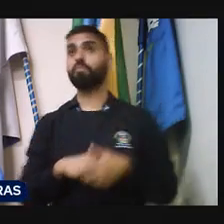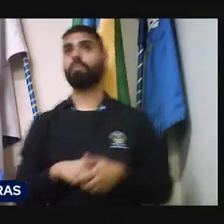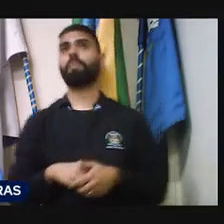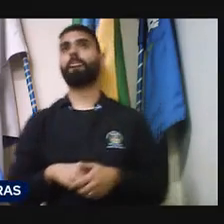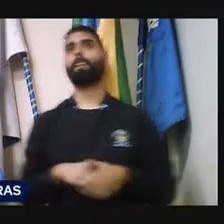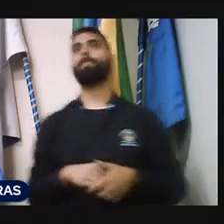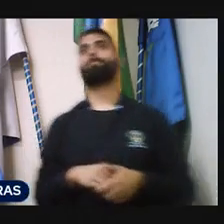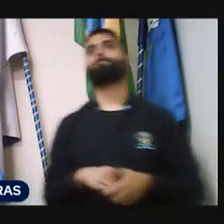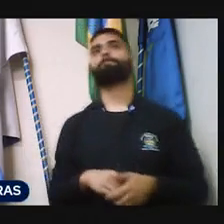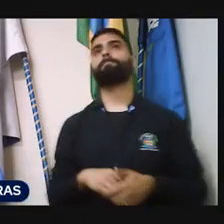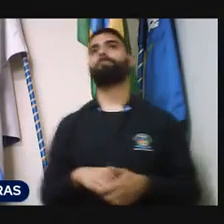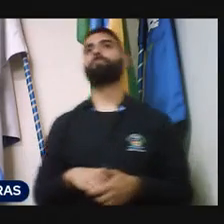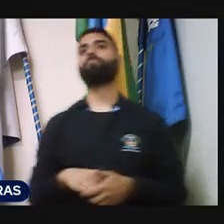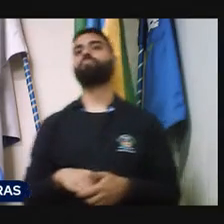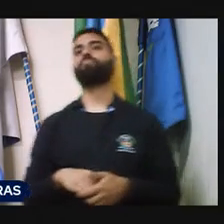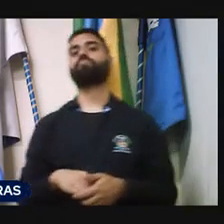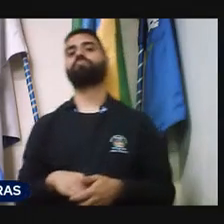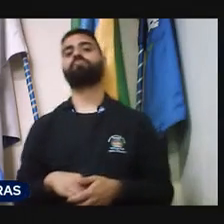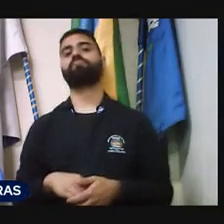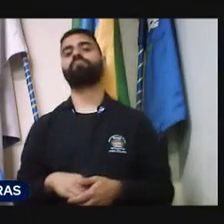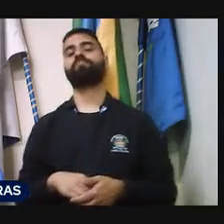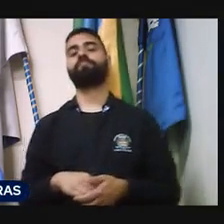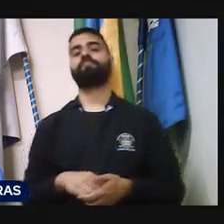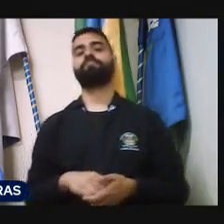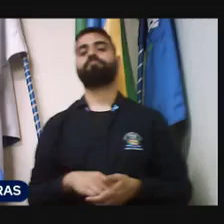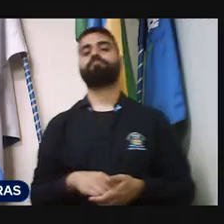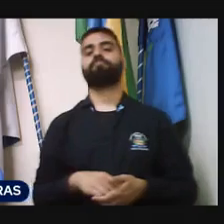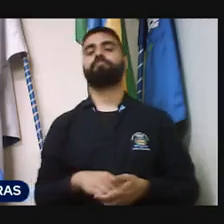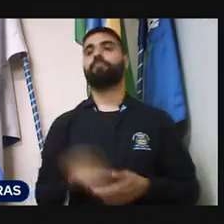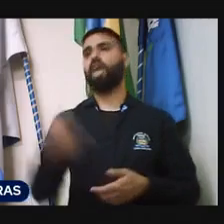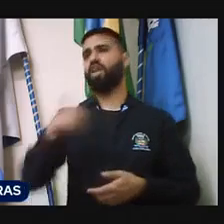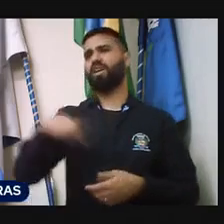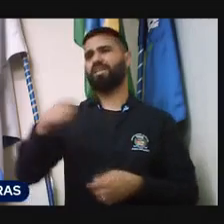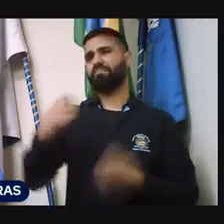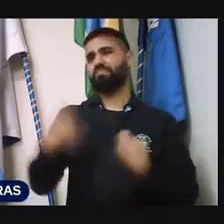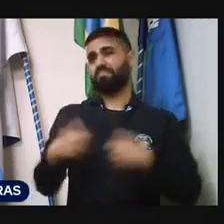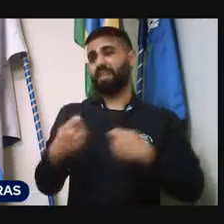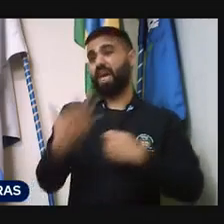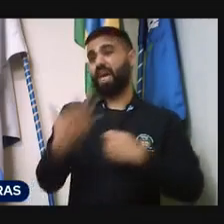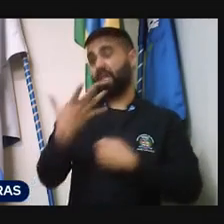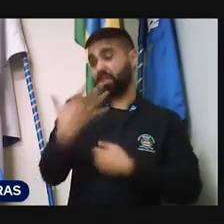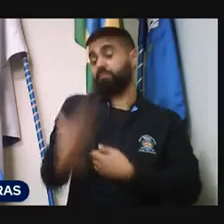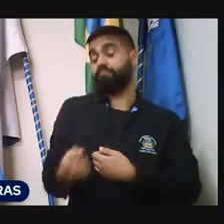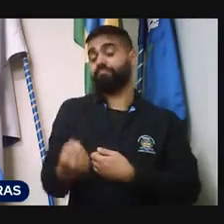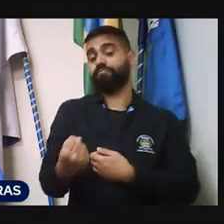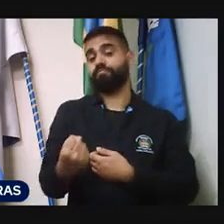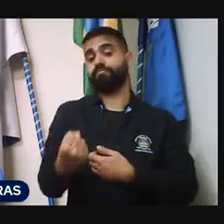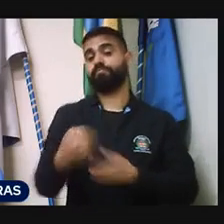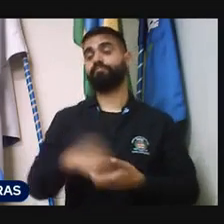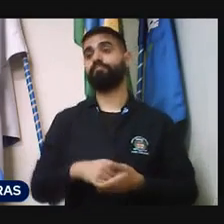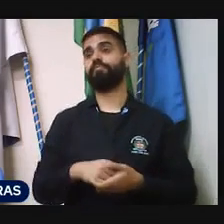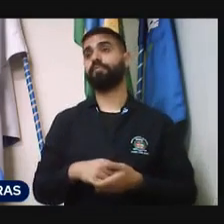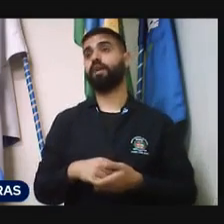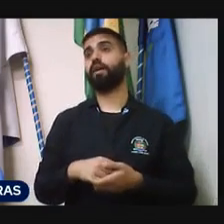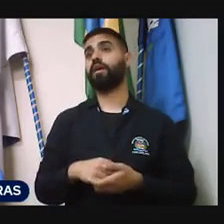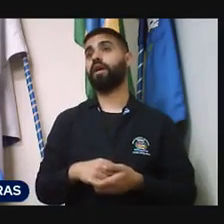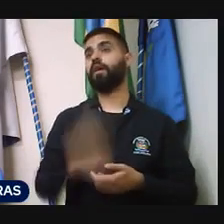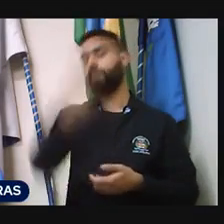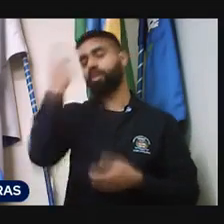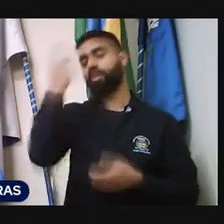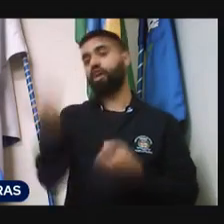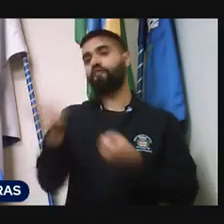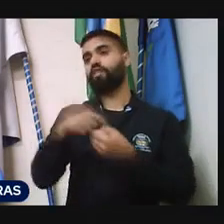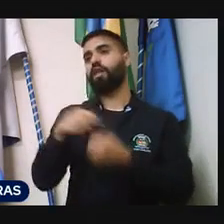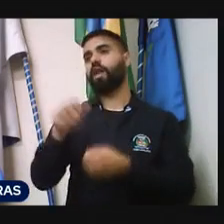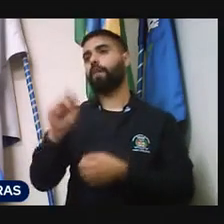né a gente tem que engolir tentar descer goela abaixo e às vezes aposentadorias